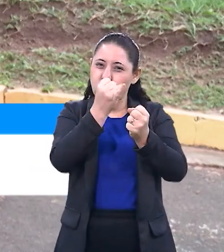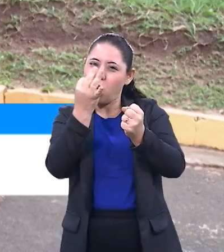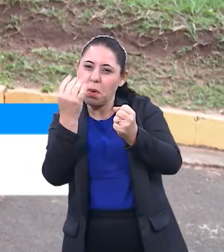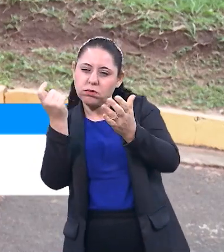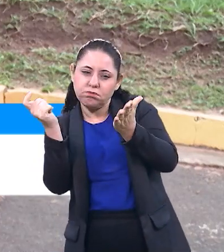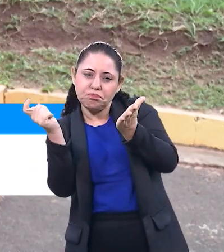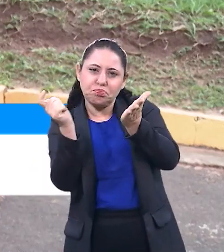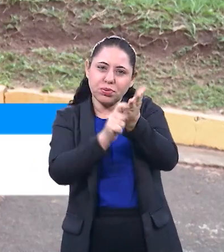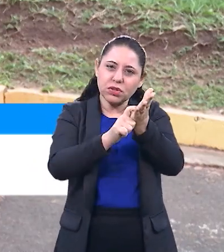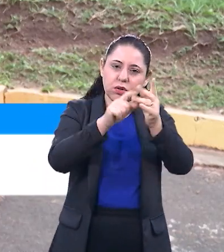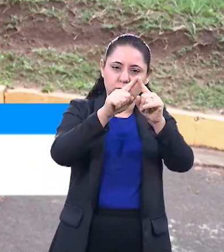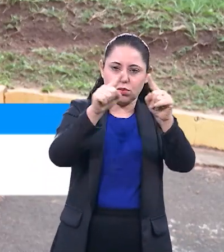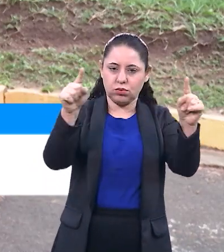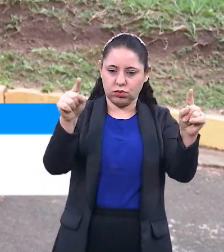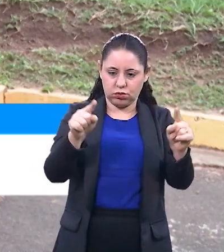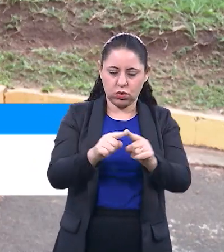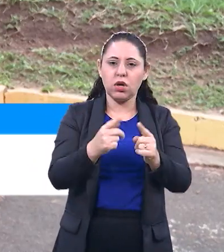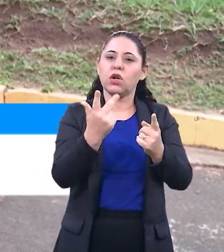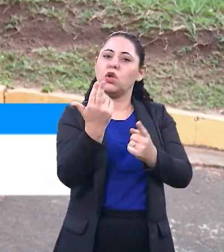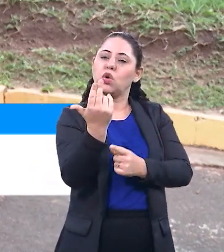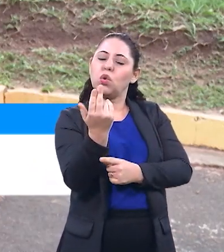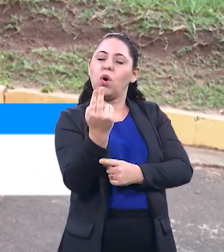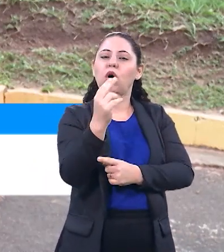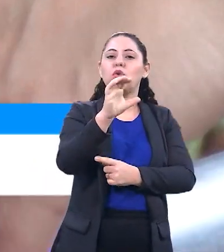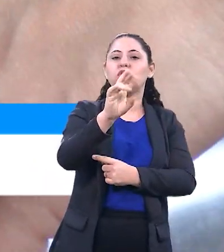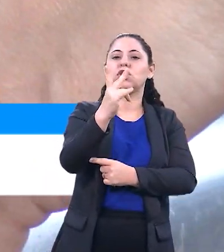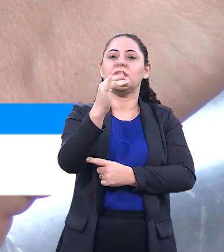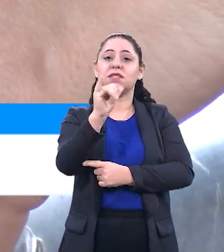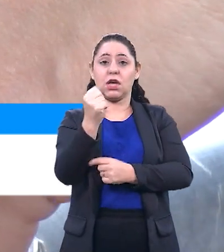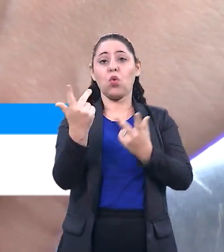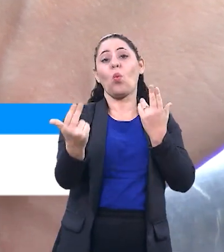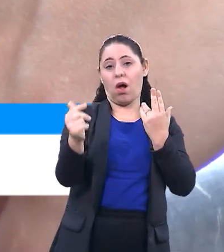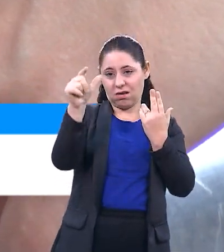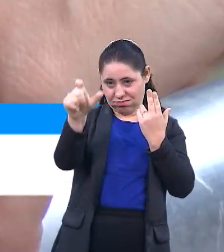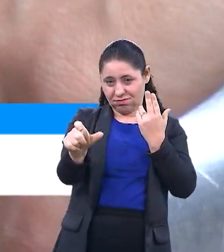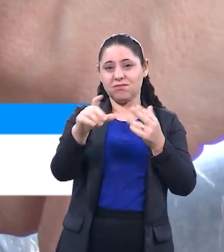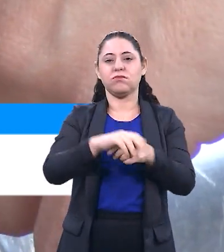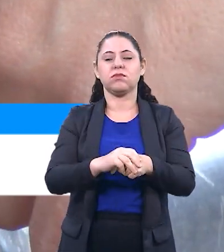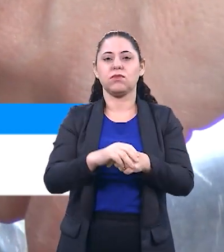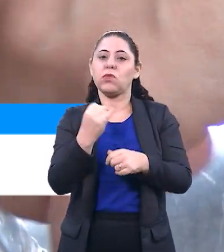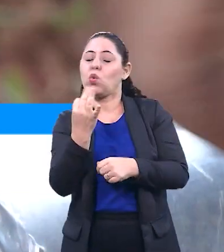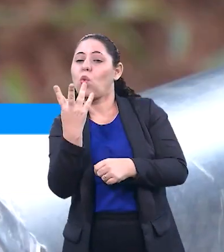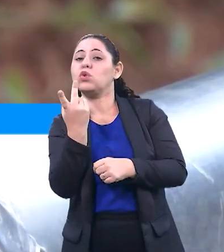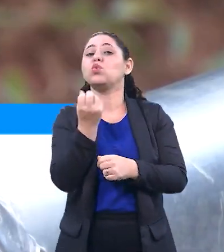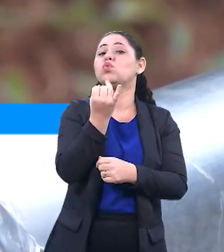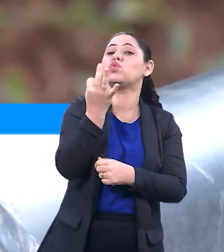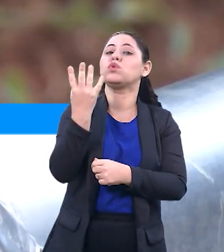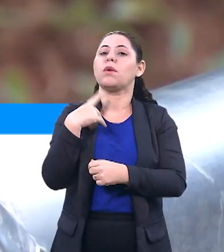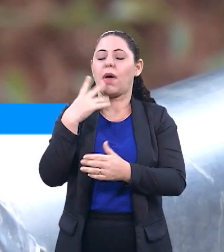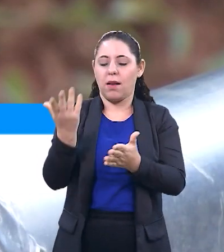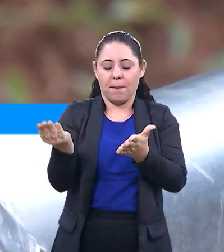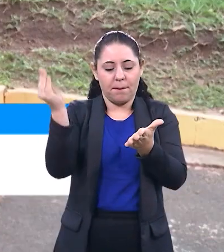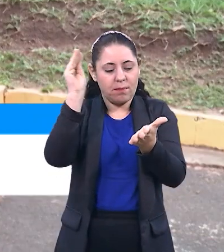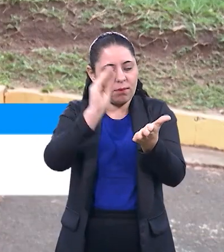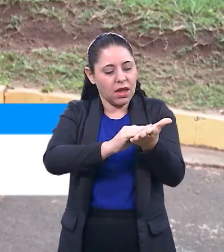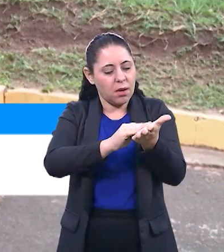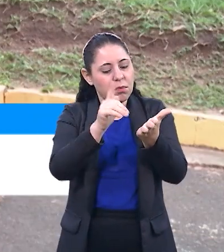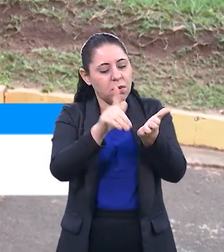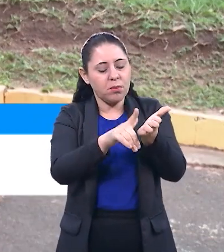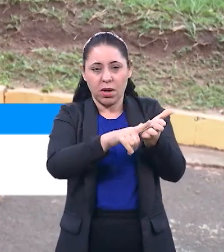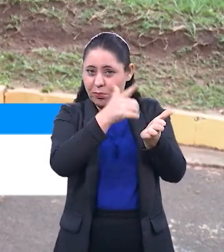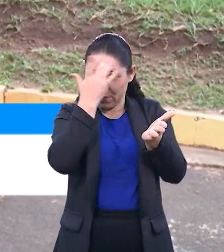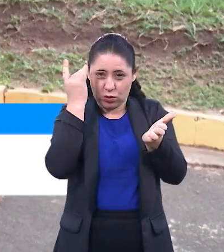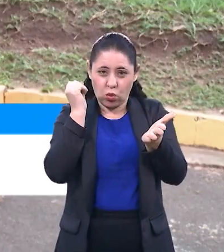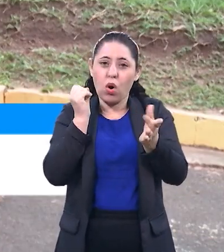marcado no quadro, como se fosse um chassi, como esse daqui. Quando esse número é incluído na nota fiscal que o